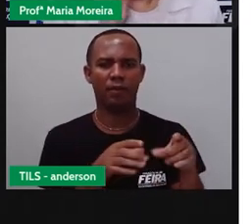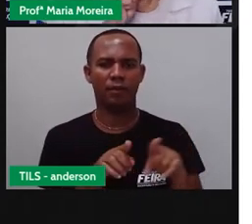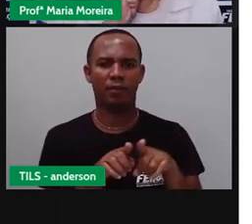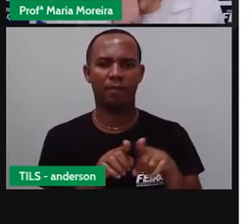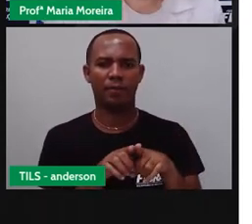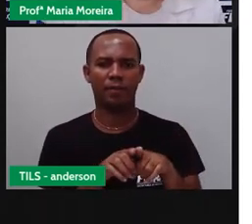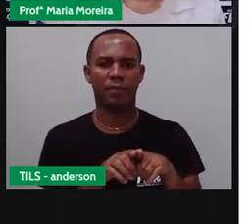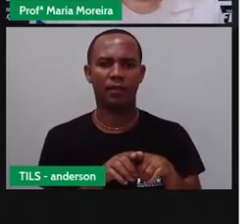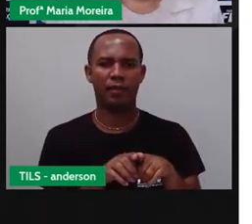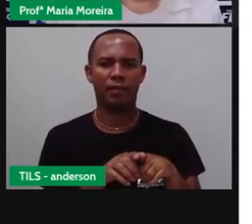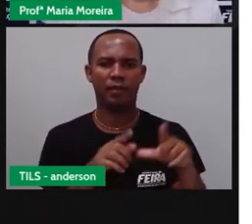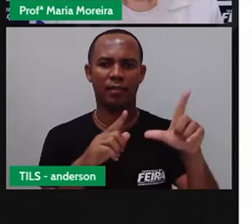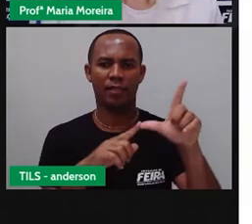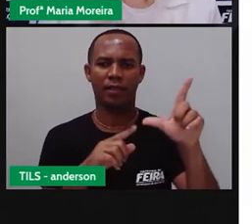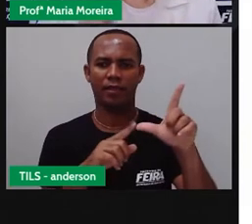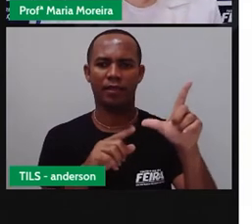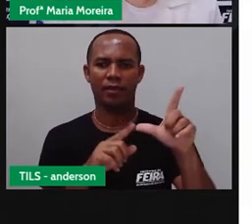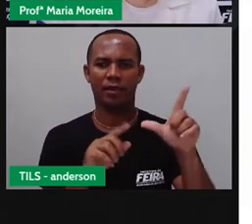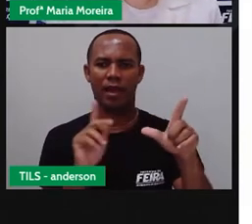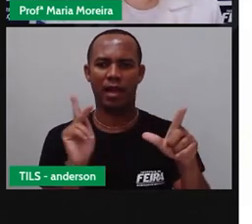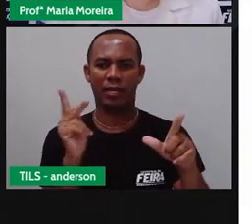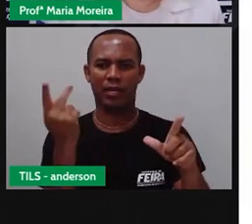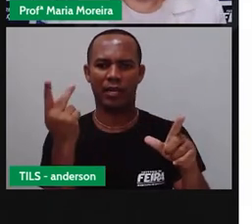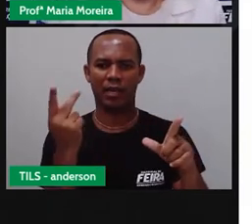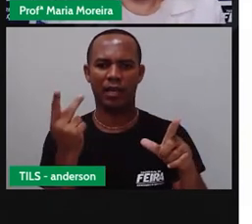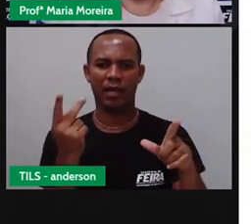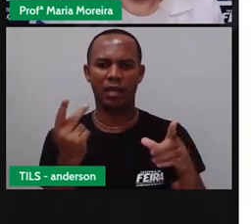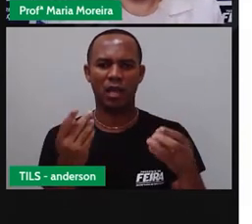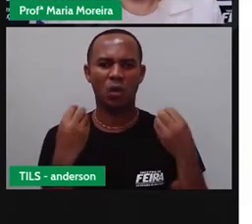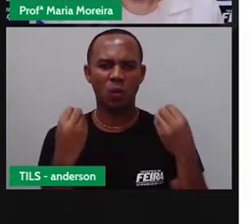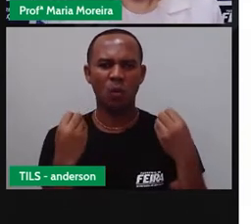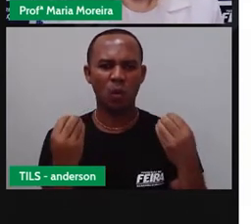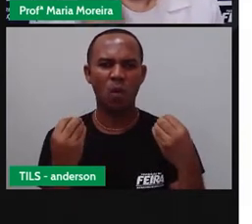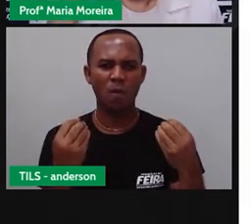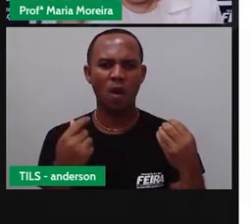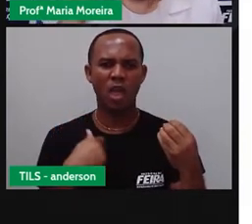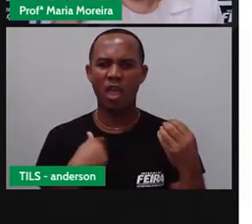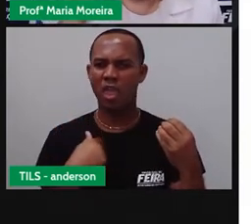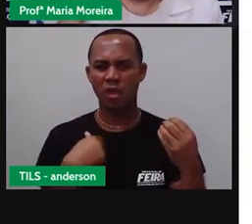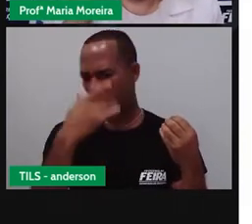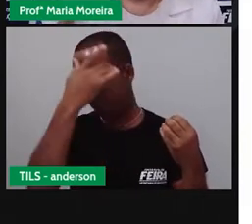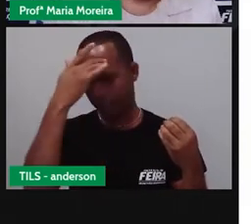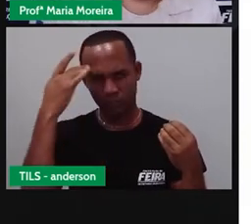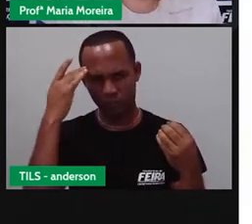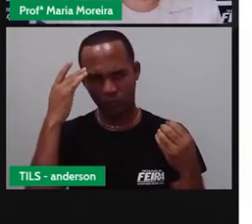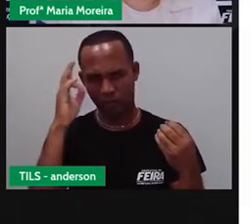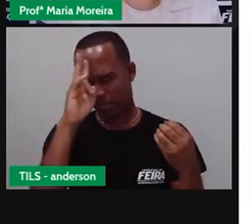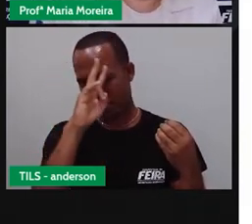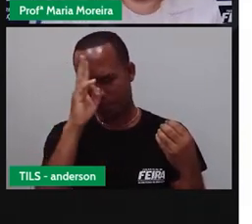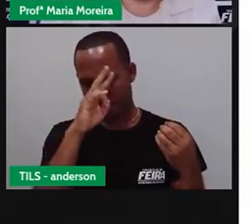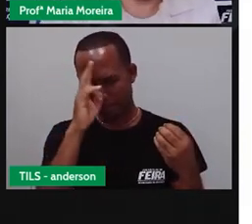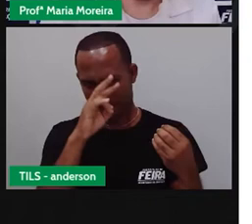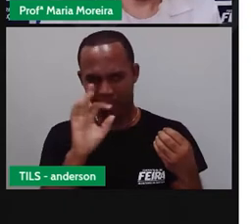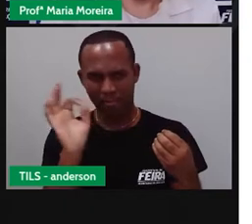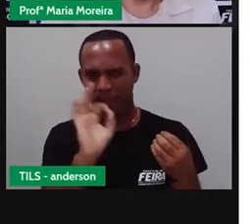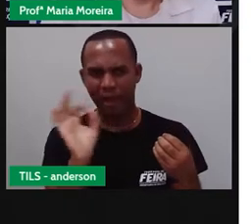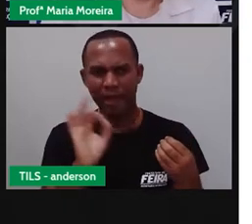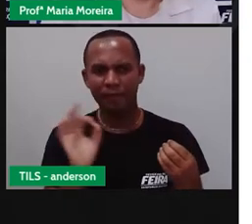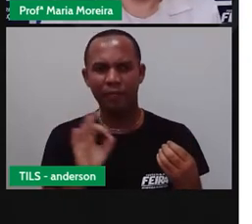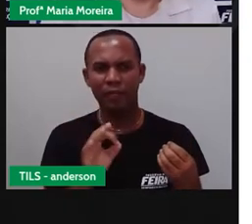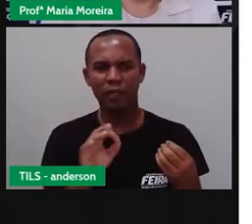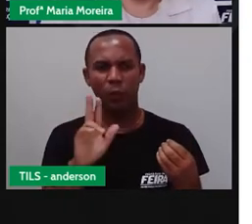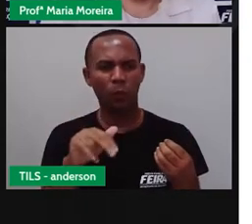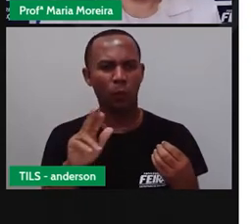é um absurdo quase ninguém se lembra de mim quase ninguém usa